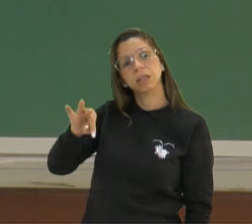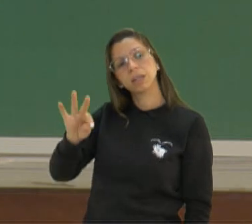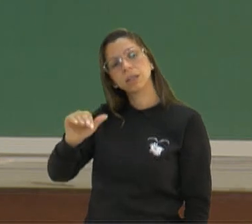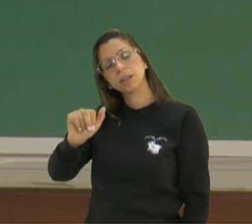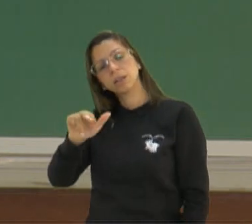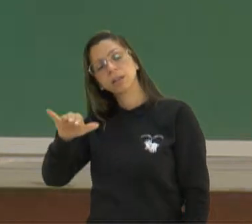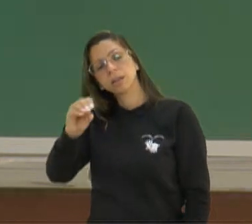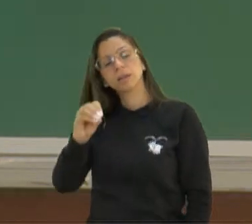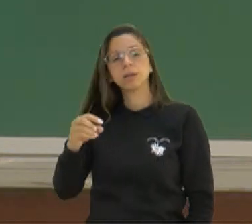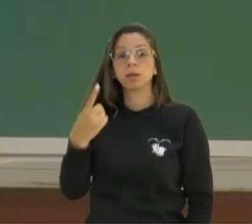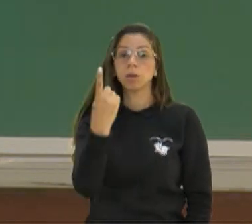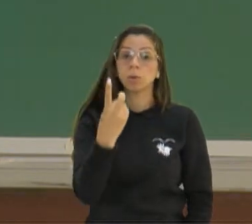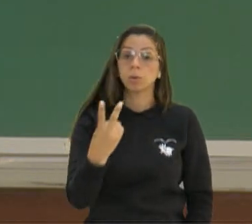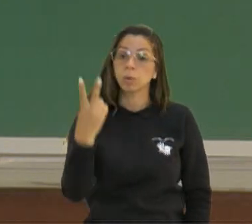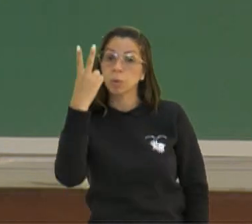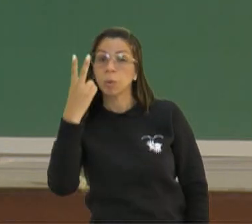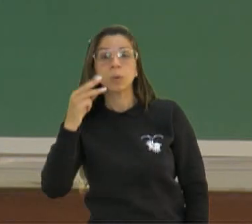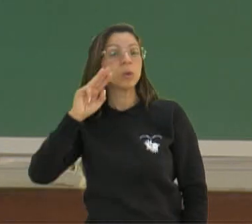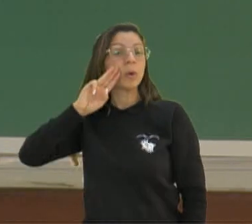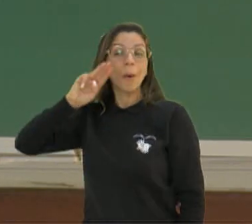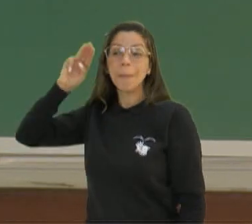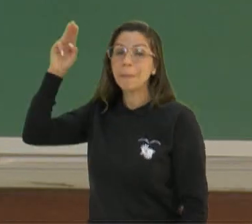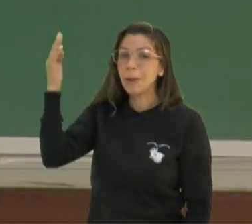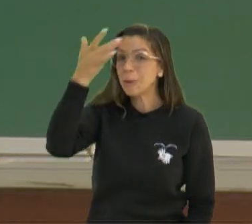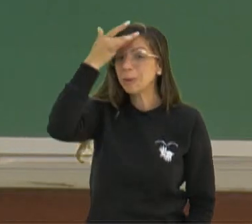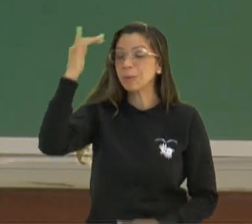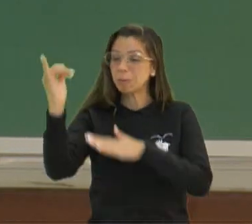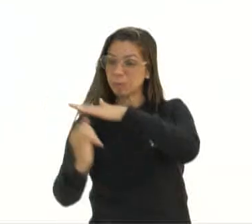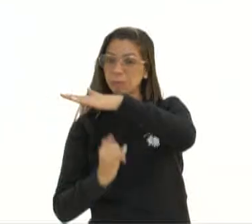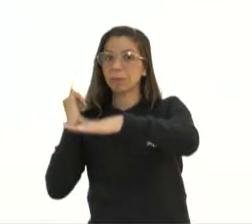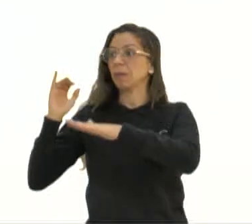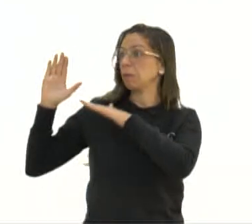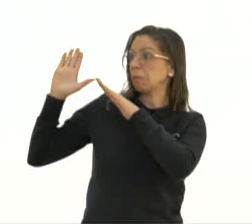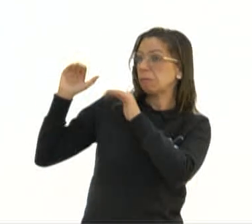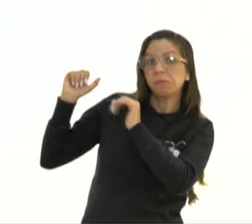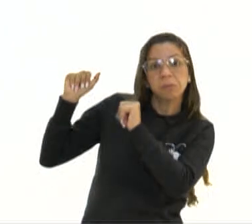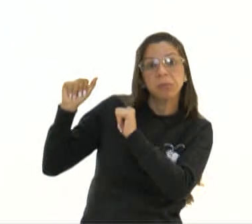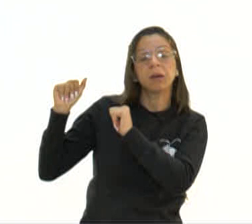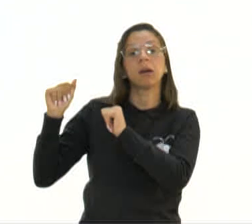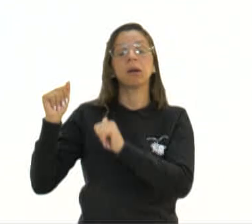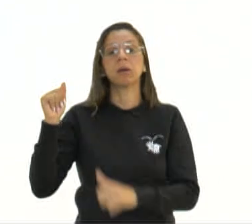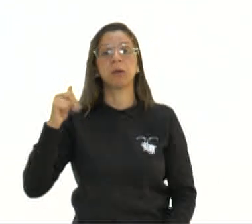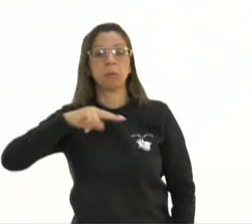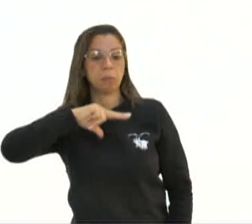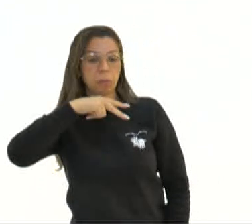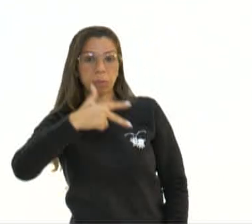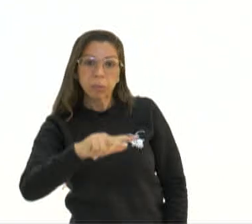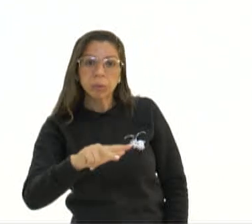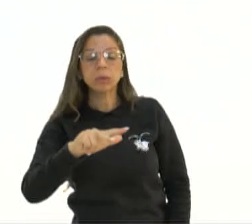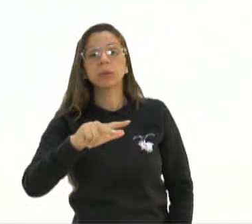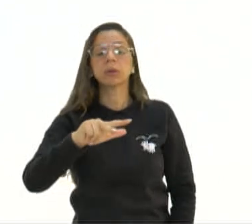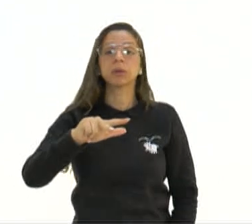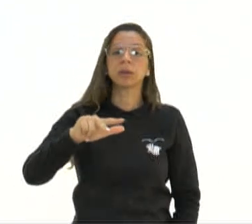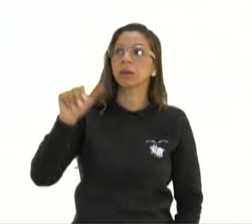12 milhões de imigrantes chegaram por aqui, né, vindos da Espanha, da Itália, de Portugal, da Alemanha, Polônia, da Ásia, da Síria,